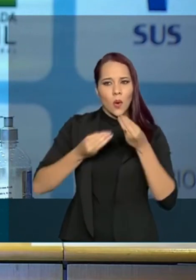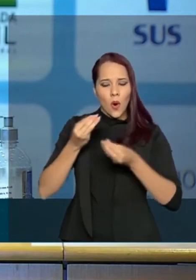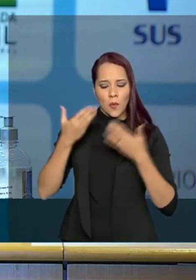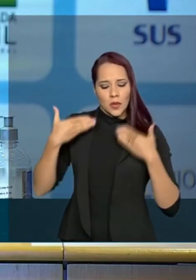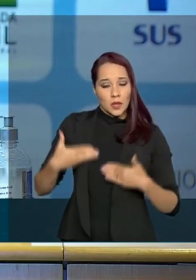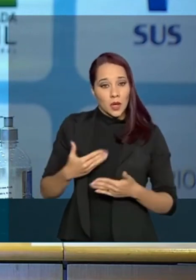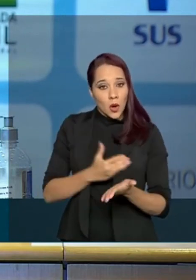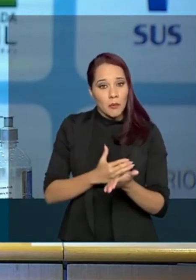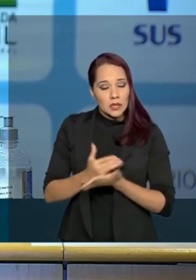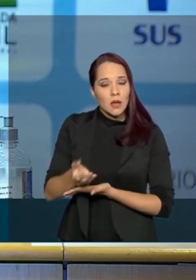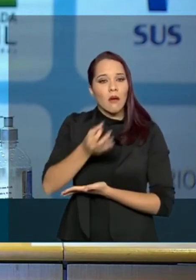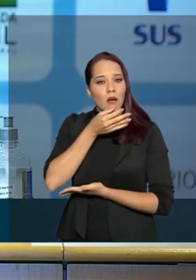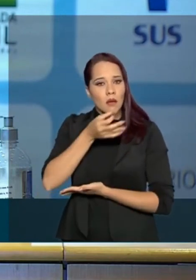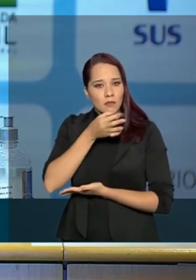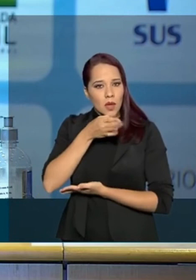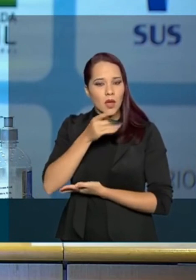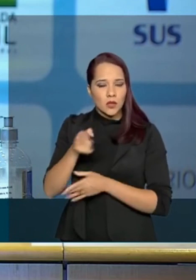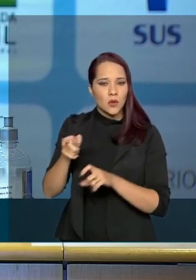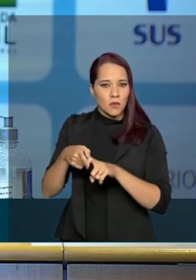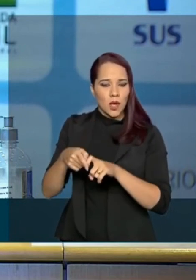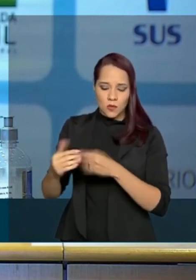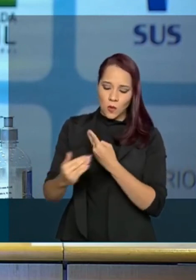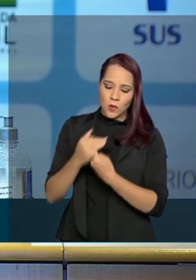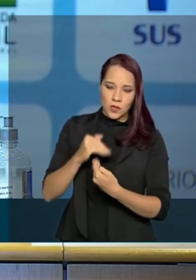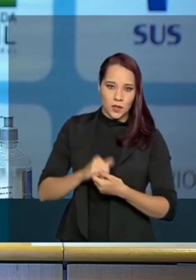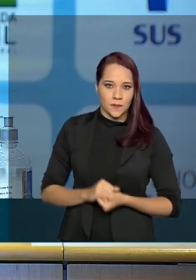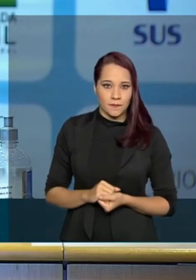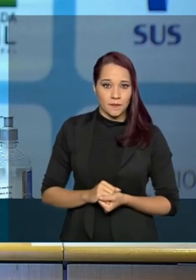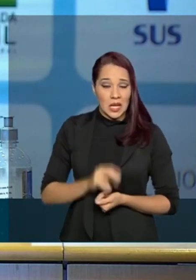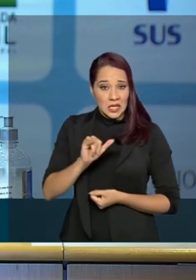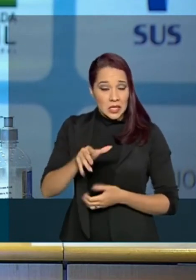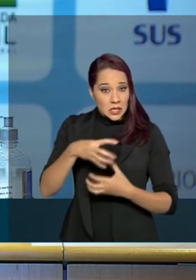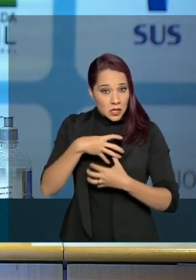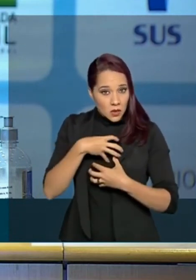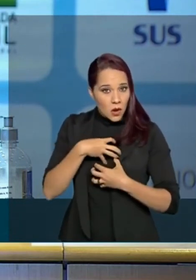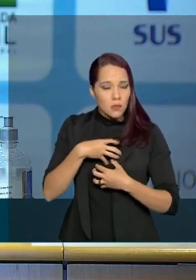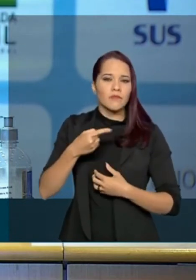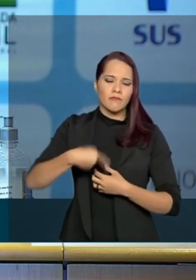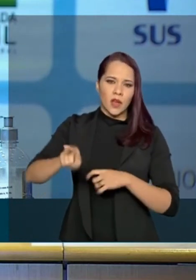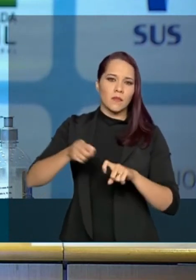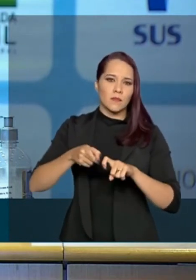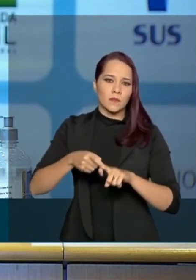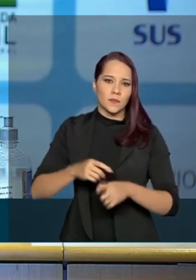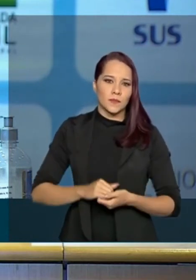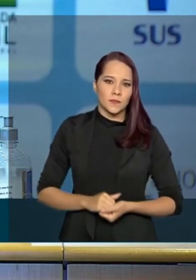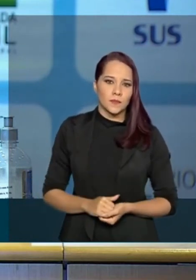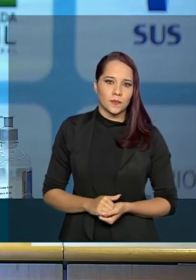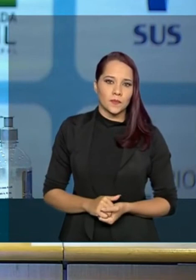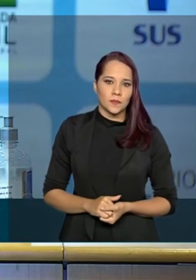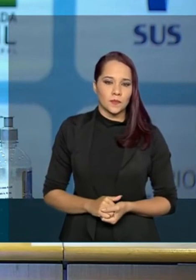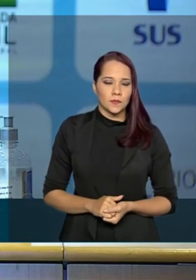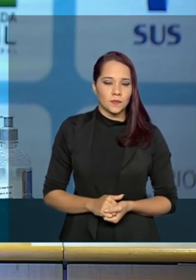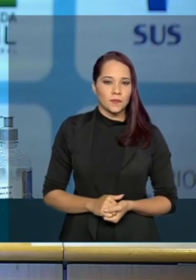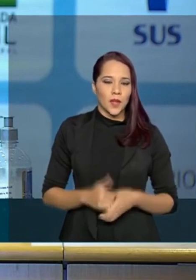e começar a tomar o medicamento indicado por este médico. Ao sentir sintomas, procure um médico.